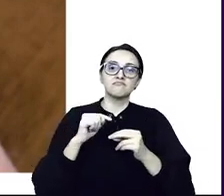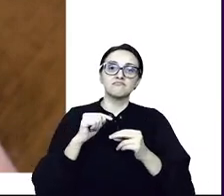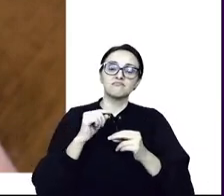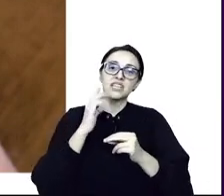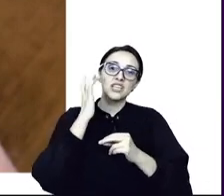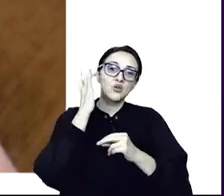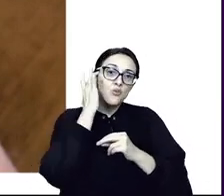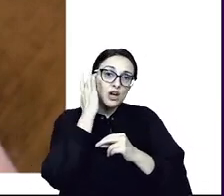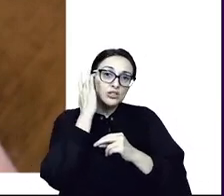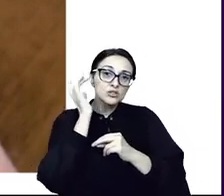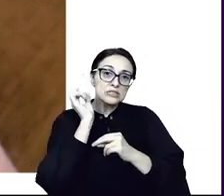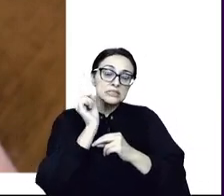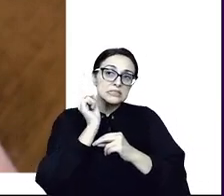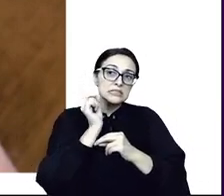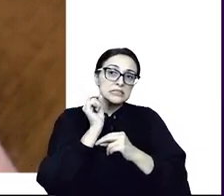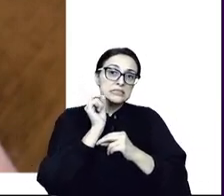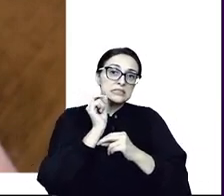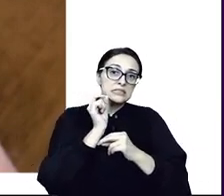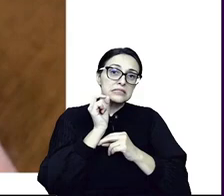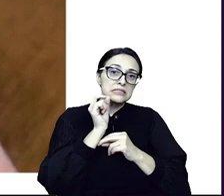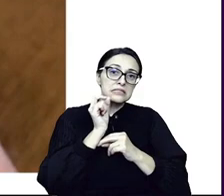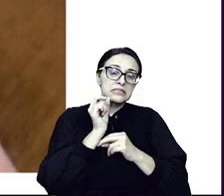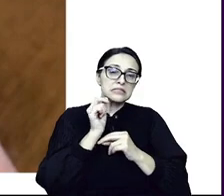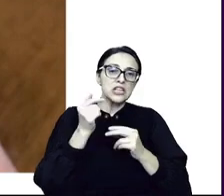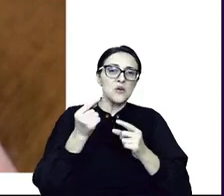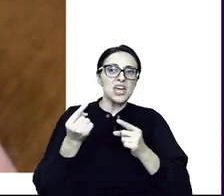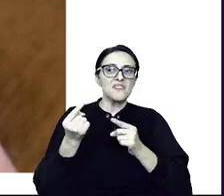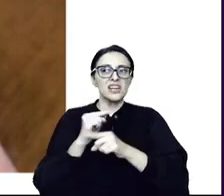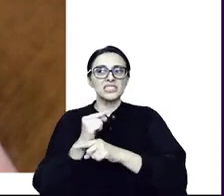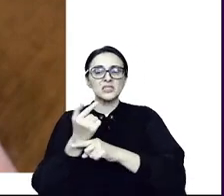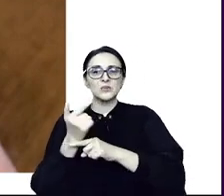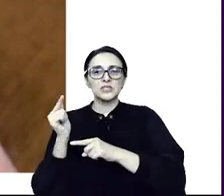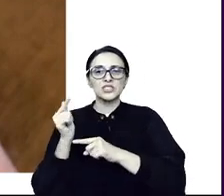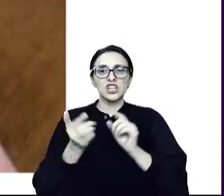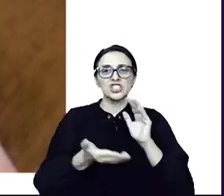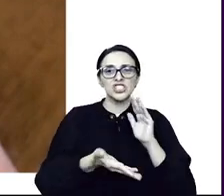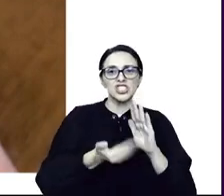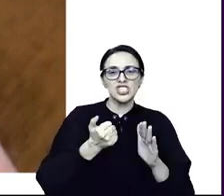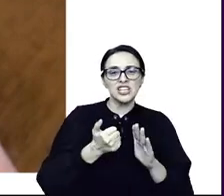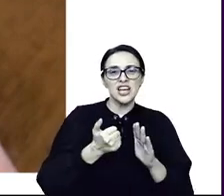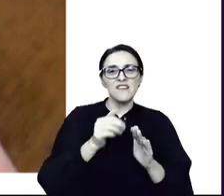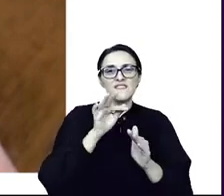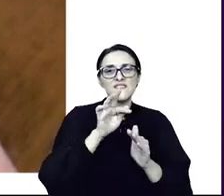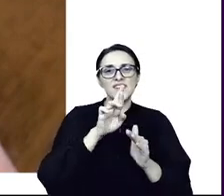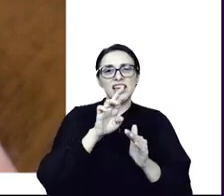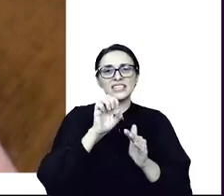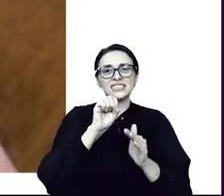acho que eu iria mais em total do que reverso, com 30 anos. Mas você tiraria na fresa, Andreoli?